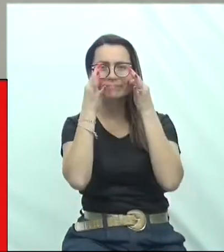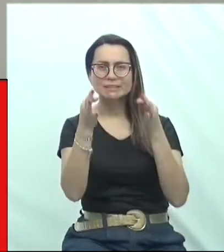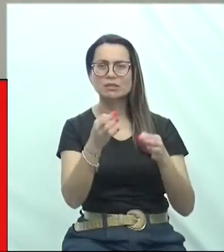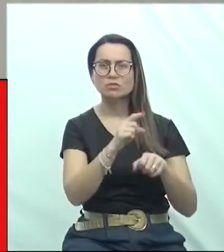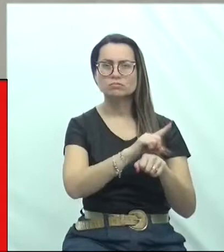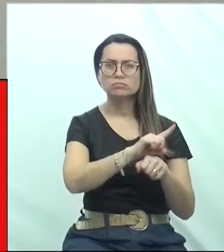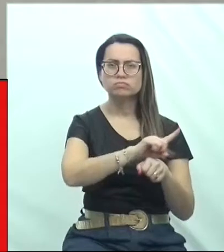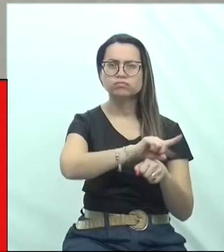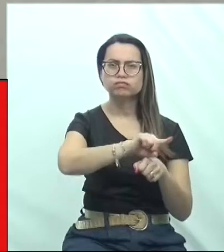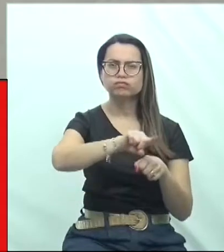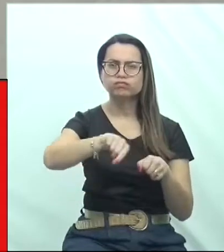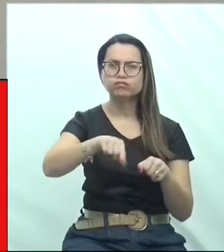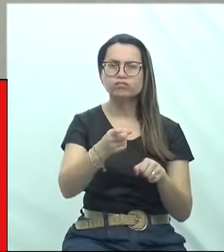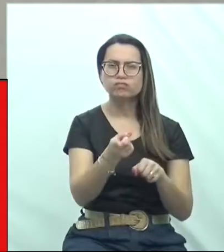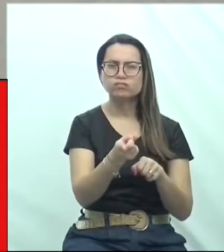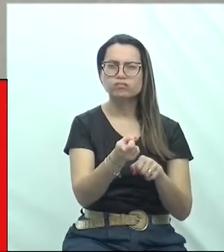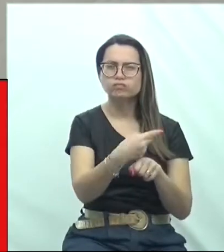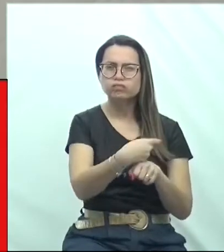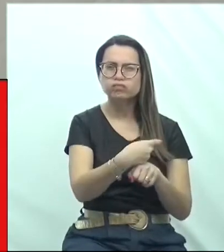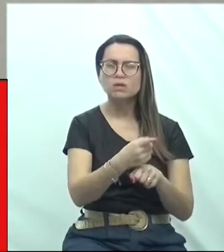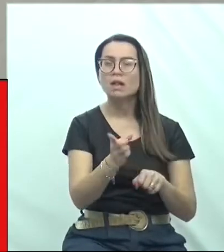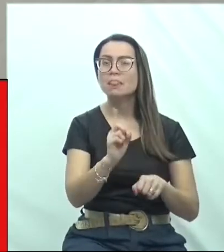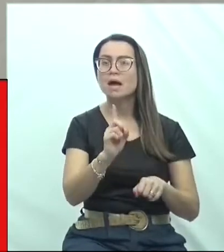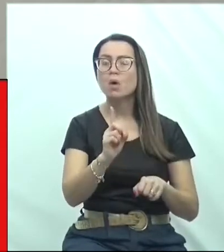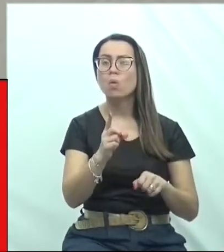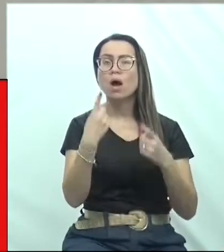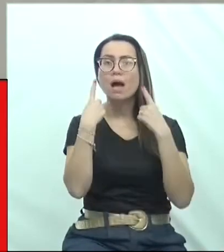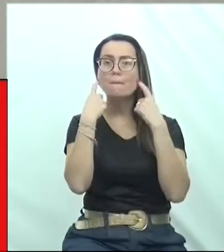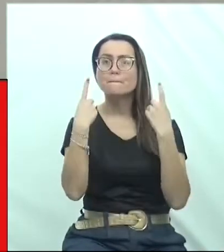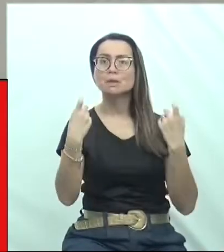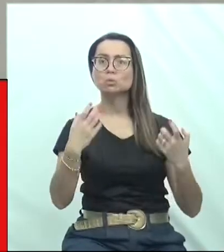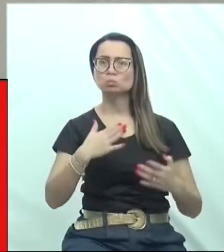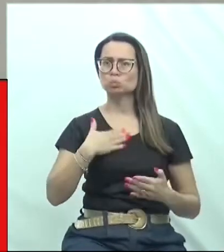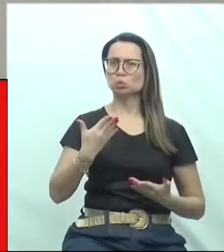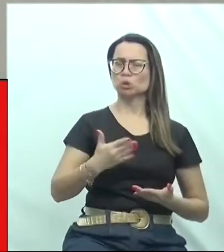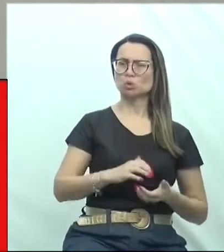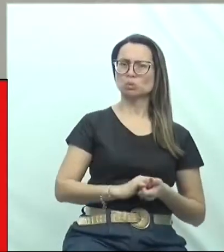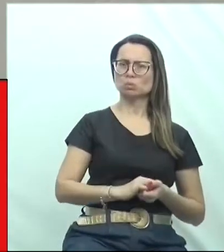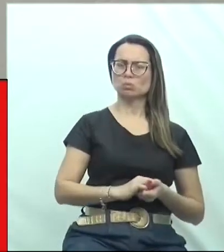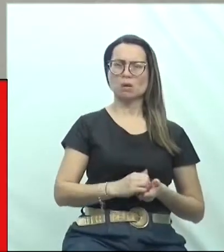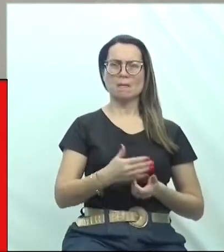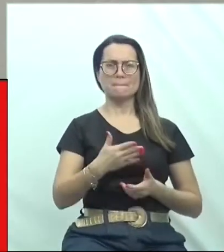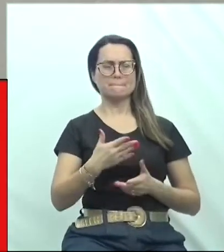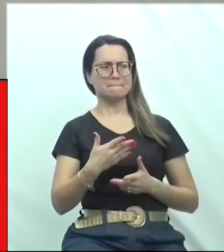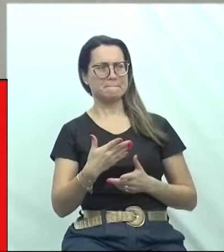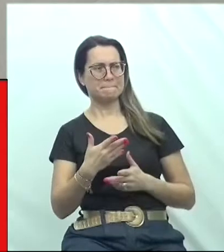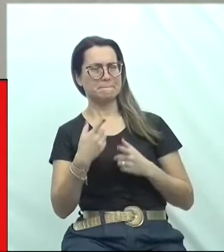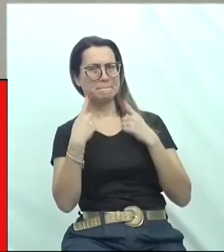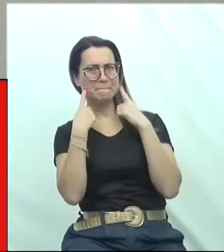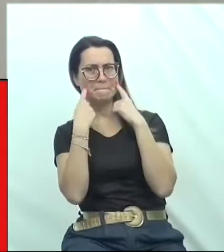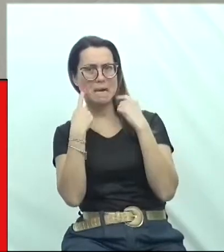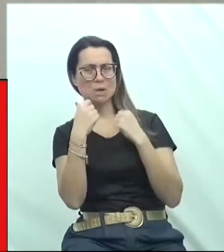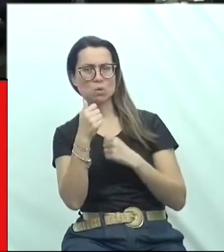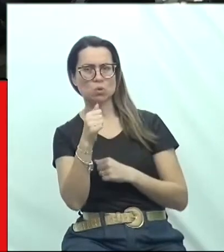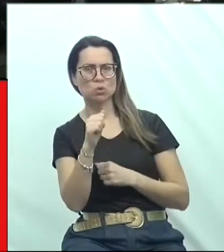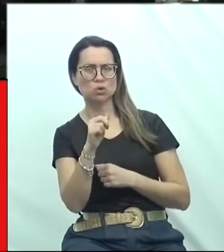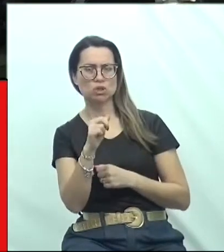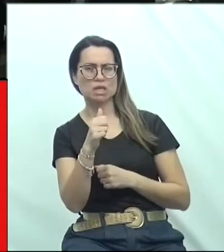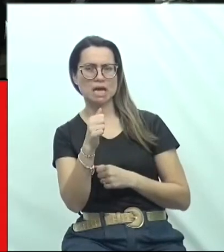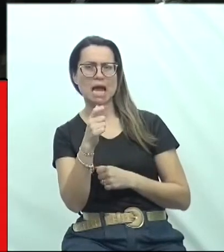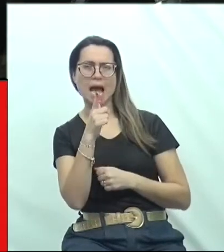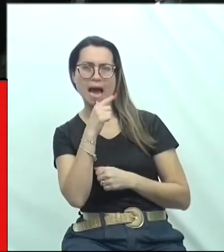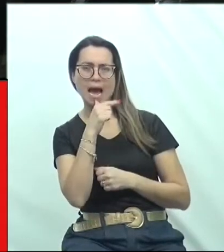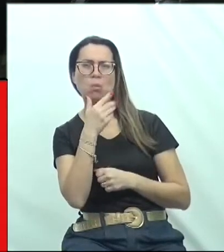barulho. Que era uma coisa que era muito assustador, tipo, barulho de água. A água a gente está acostumado ao que passa no hidrômetro, acho que todo mundo